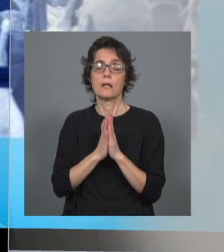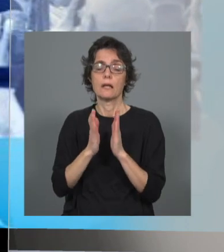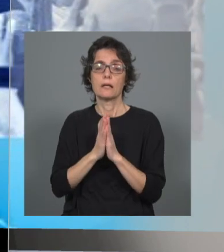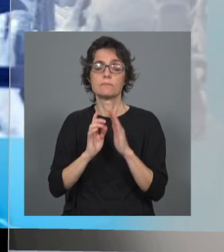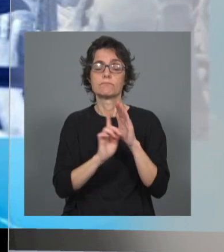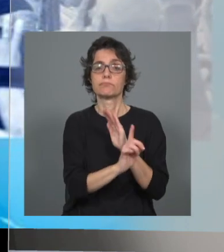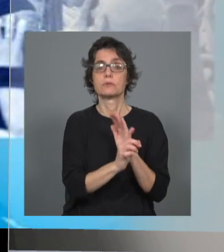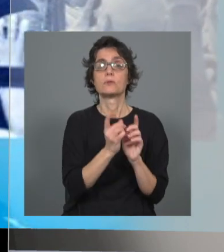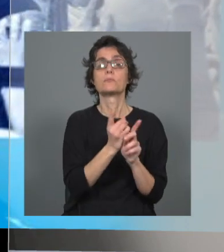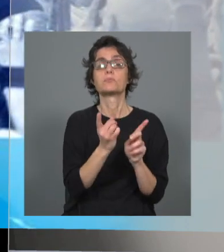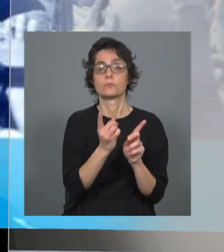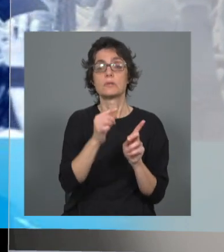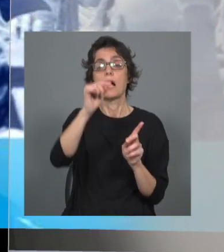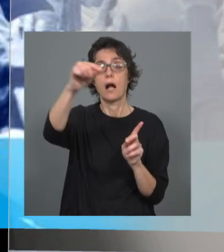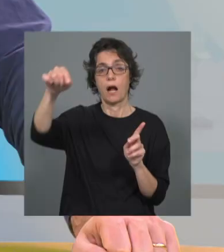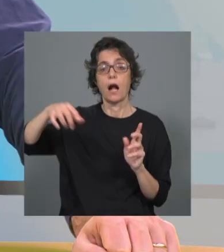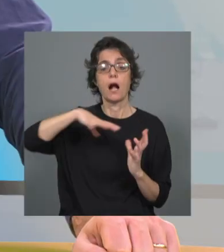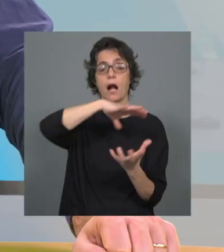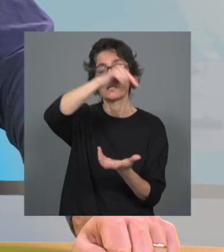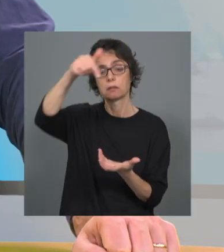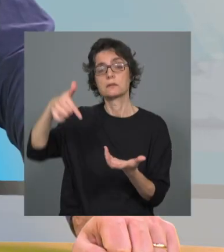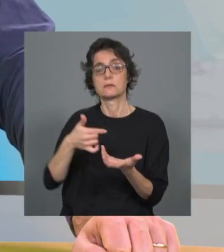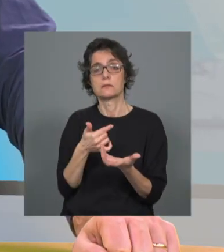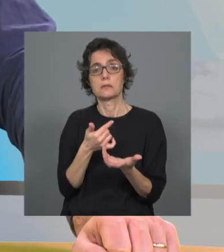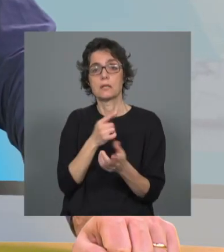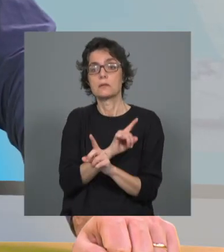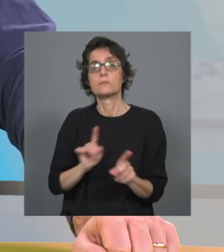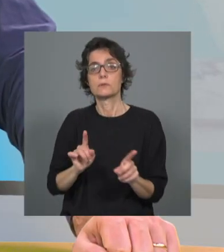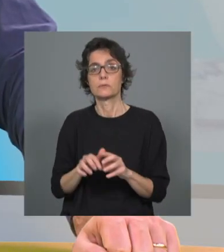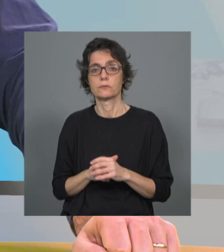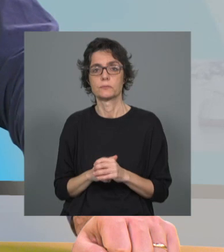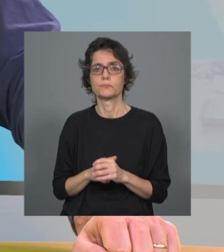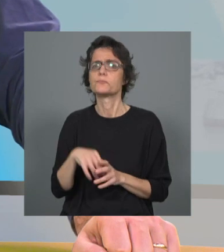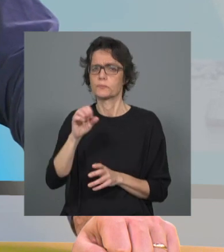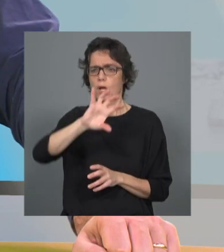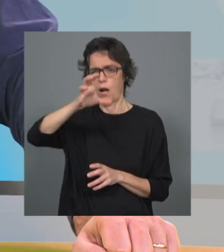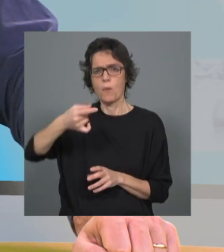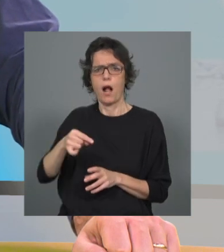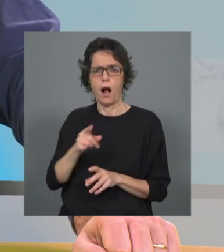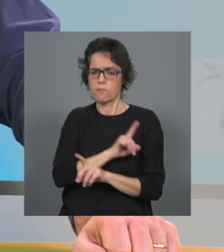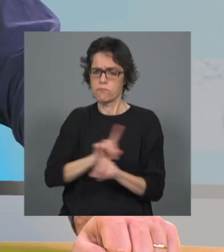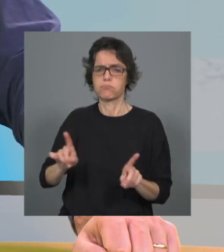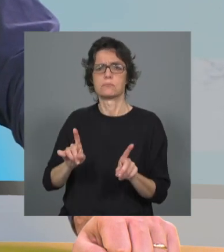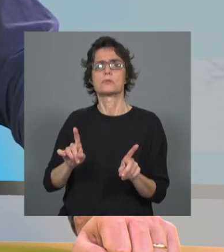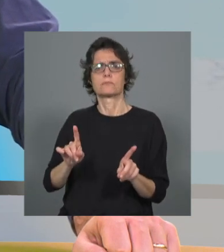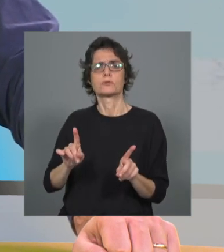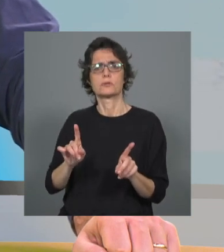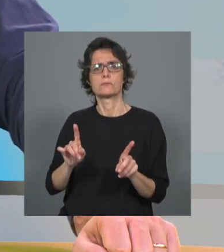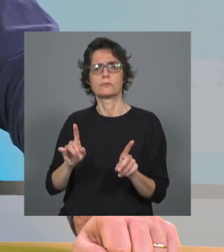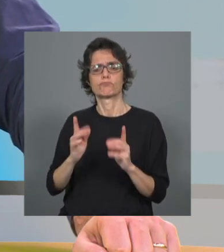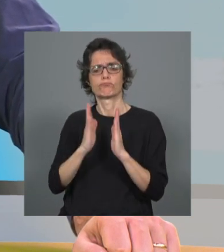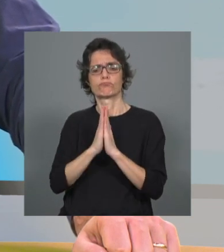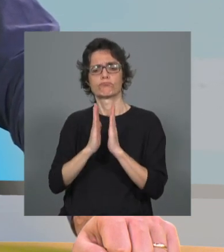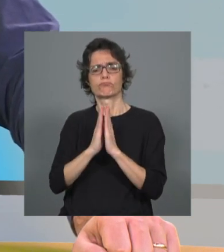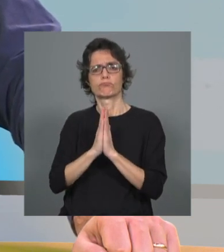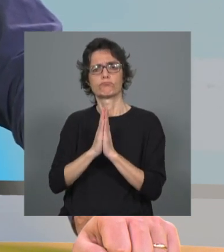muitas zonas do planeta. Acontece em muitas zonas. Ainda há países que proíbem explicitamente qualquer manifestação pública